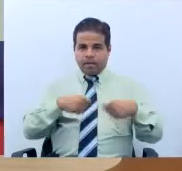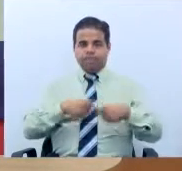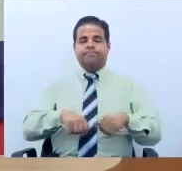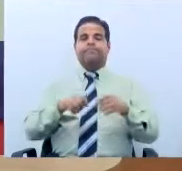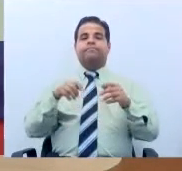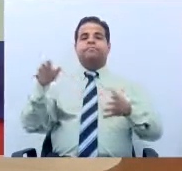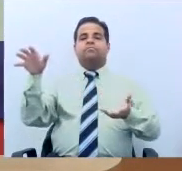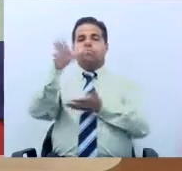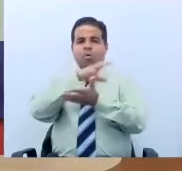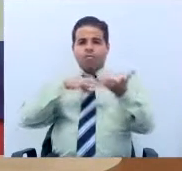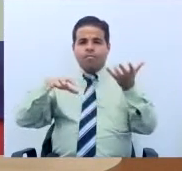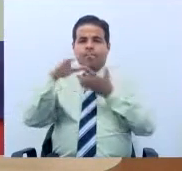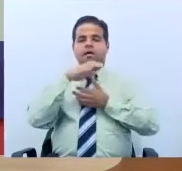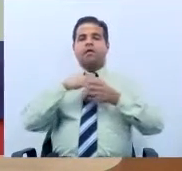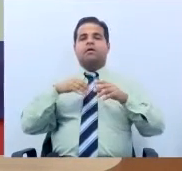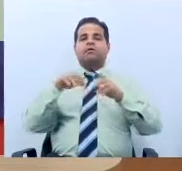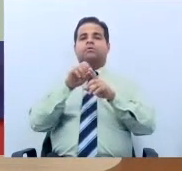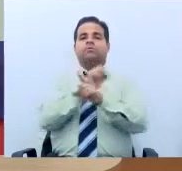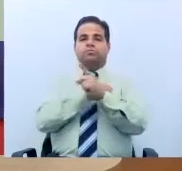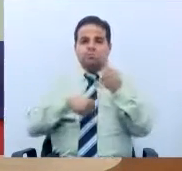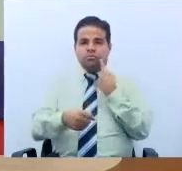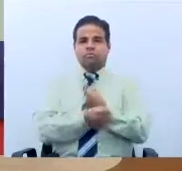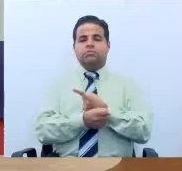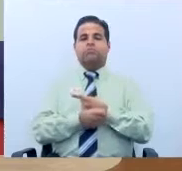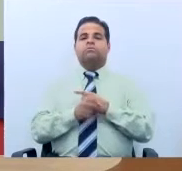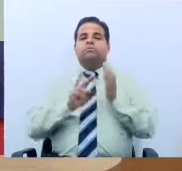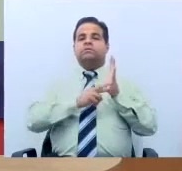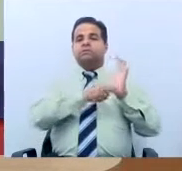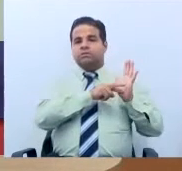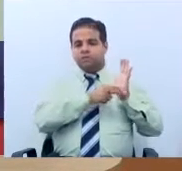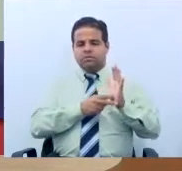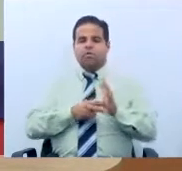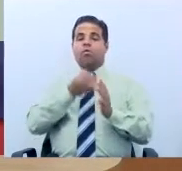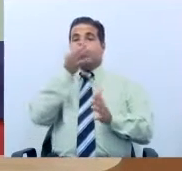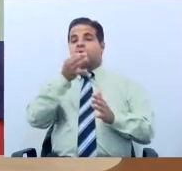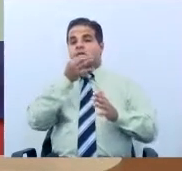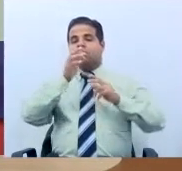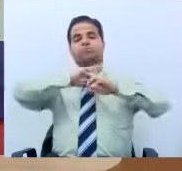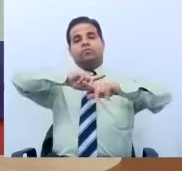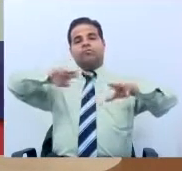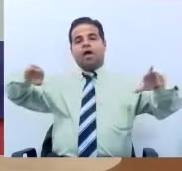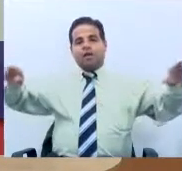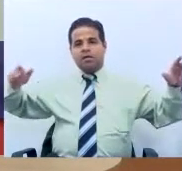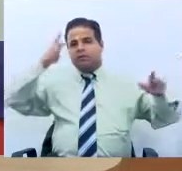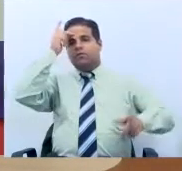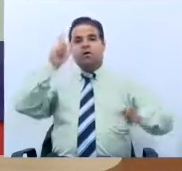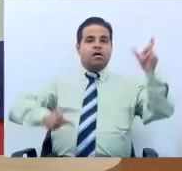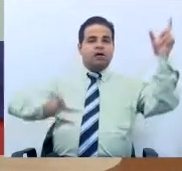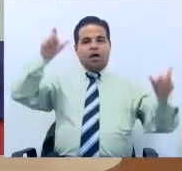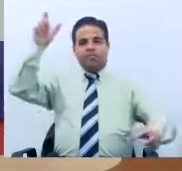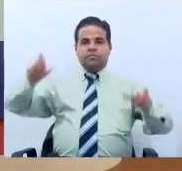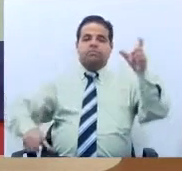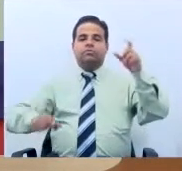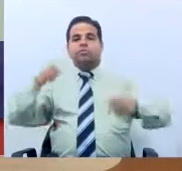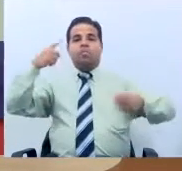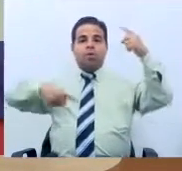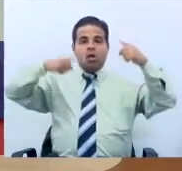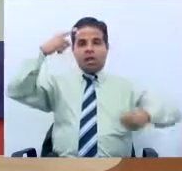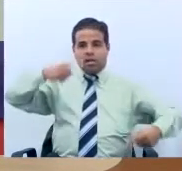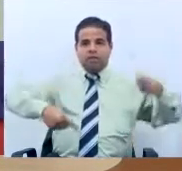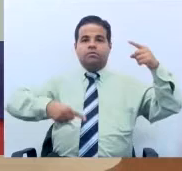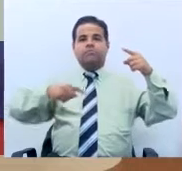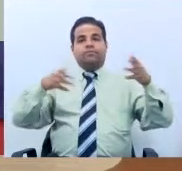sindical. É uma opinião emitida por diversas pessoas de um amplo espectro político e